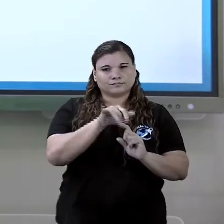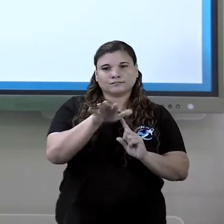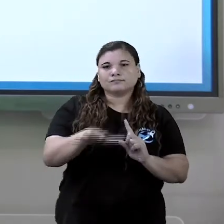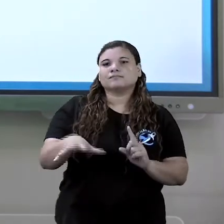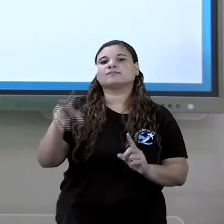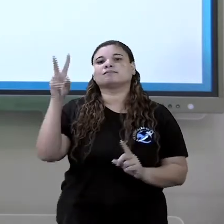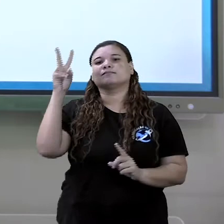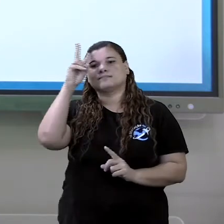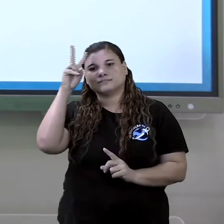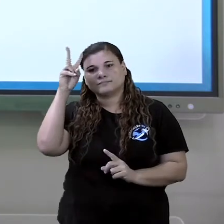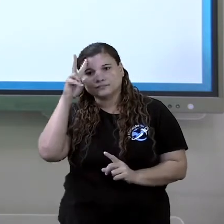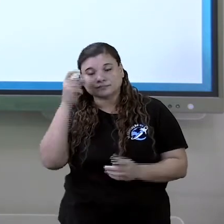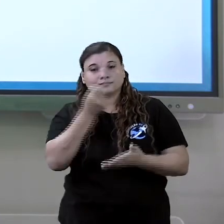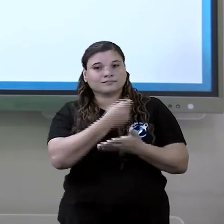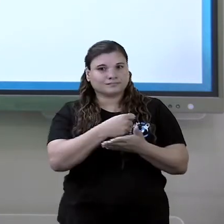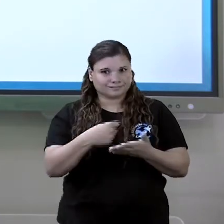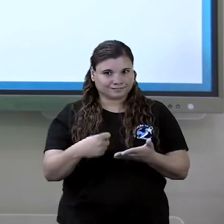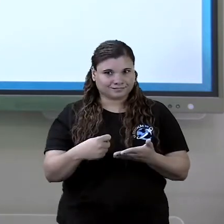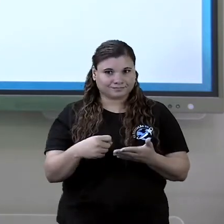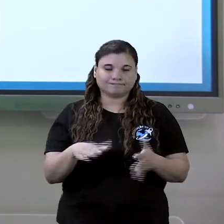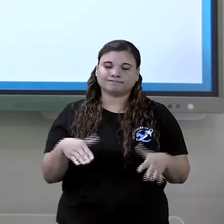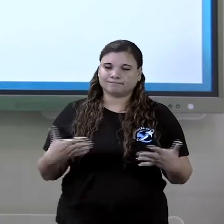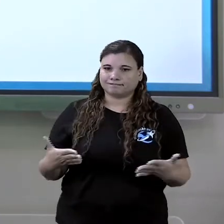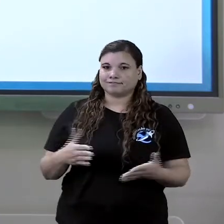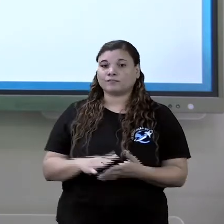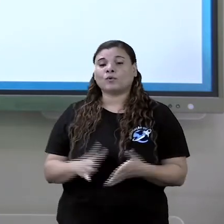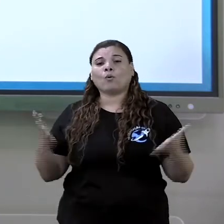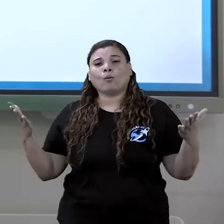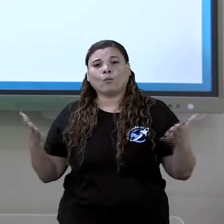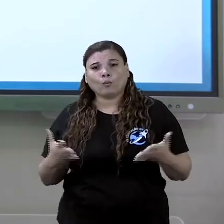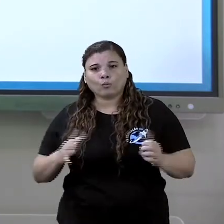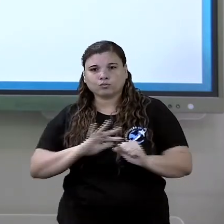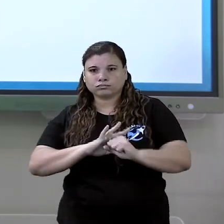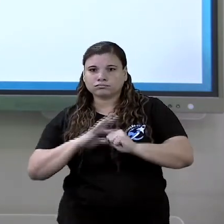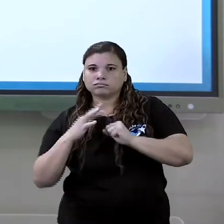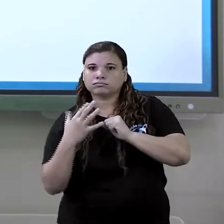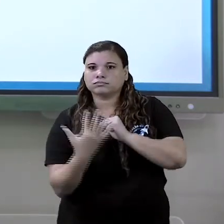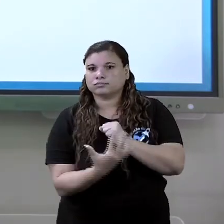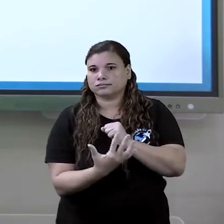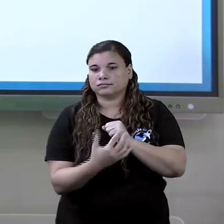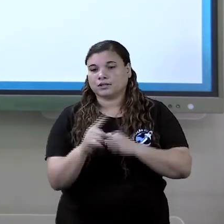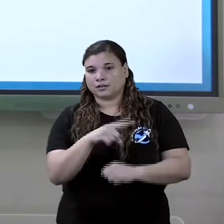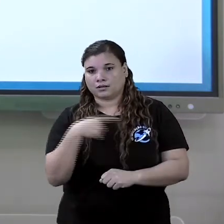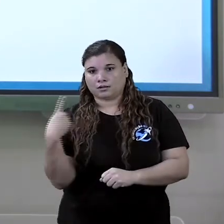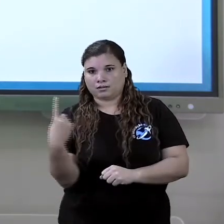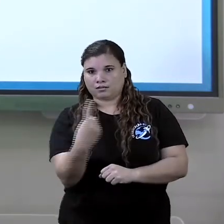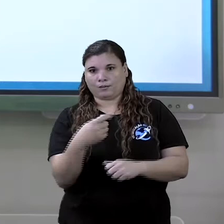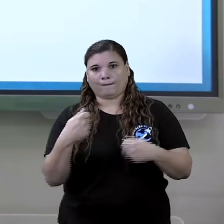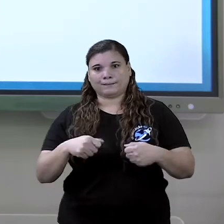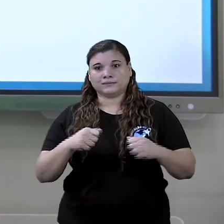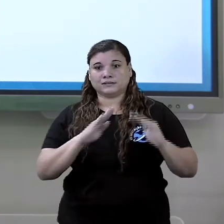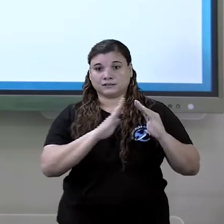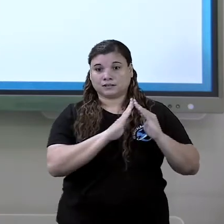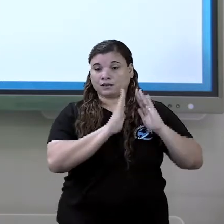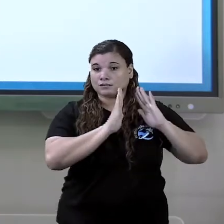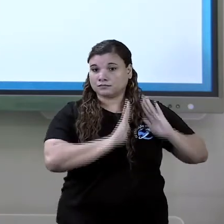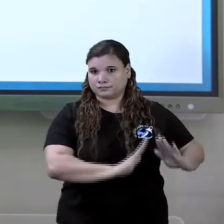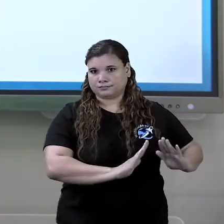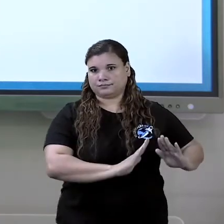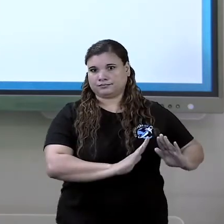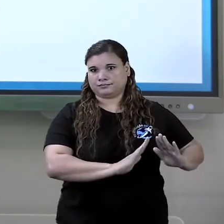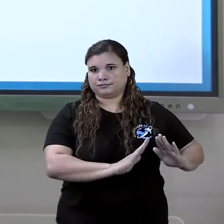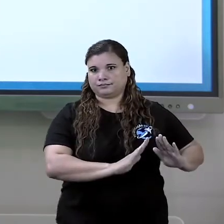no tempo de pandemia, onde nós estamos ficando na nossa casa para nos cuidar e cuidar do